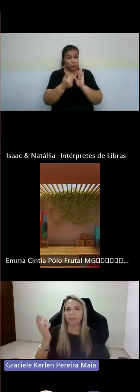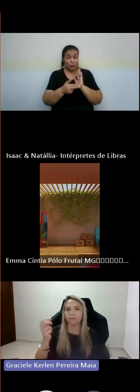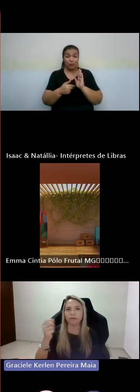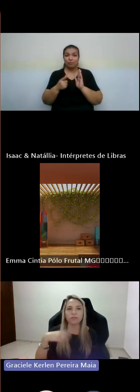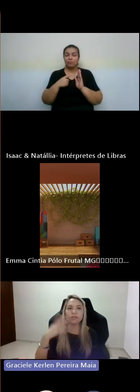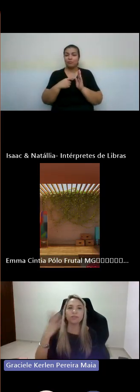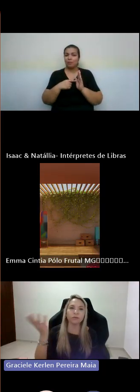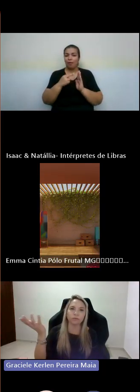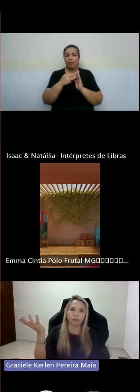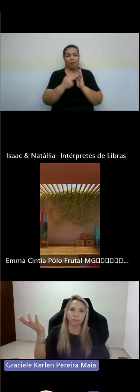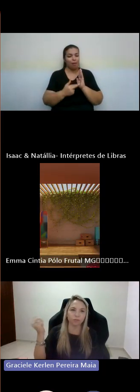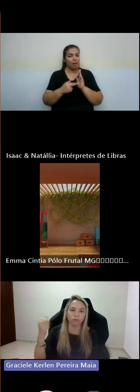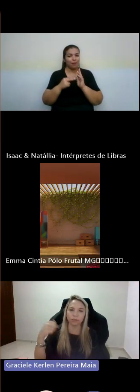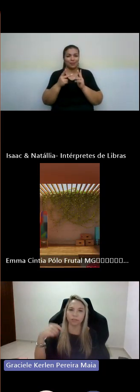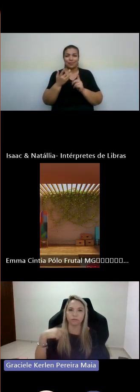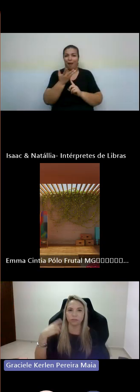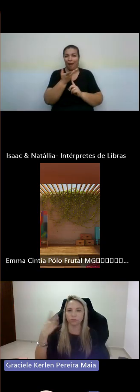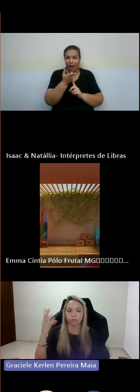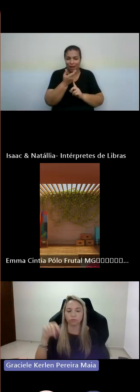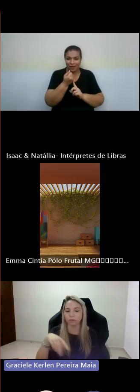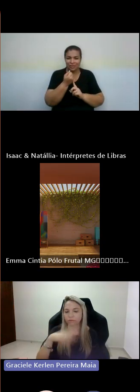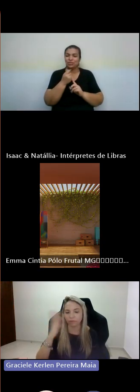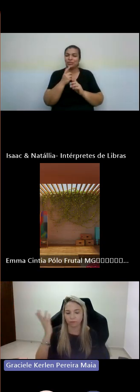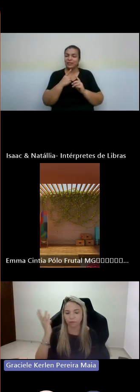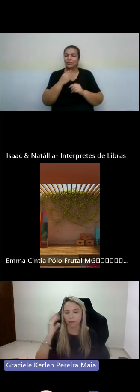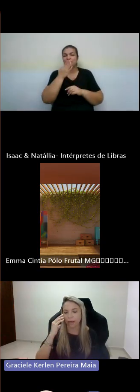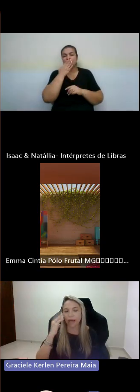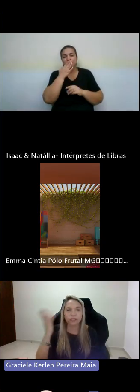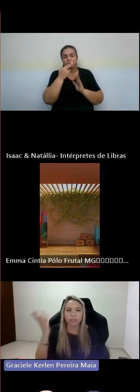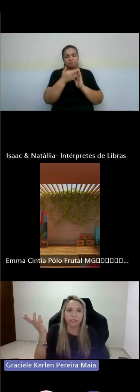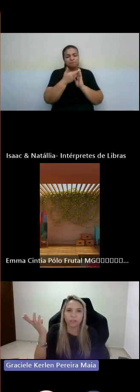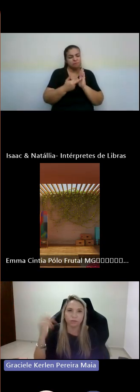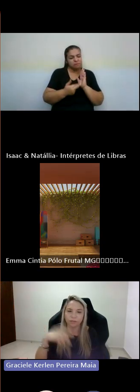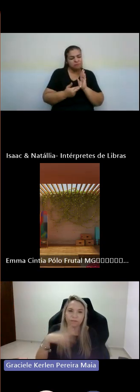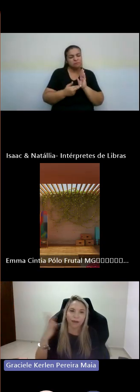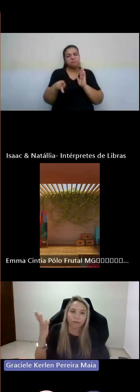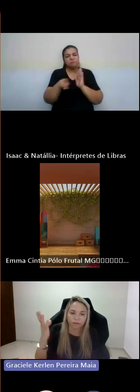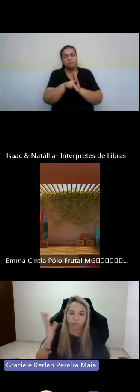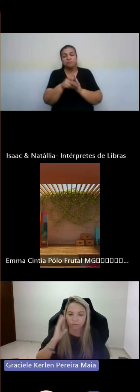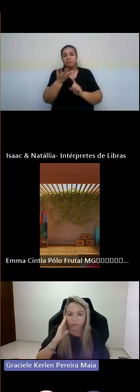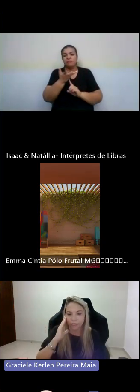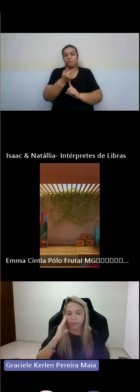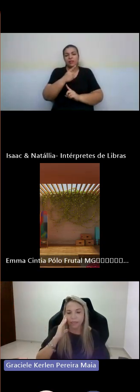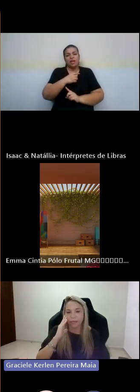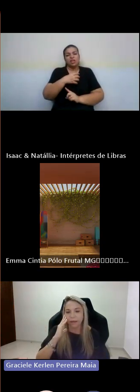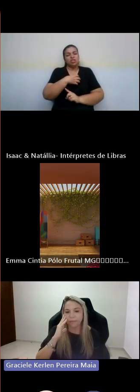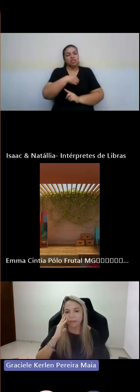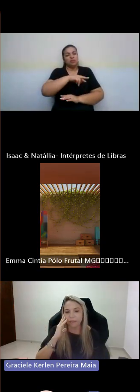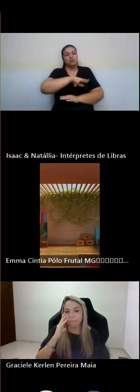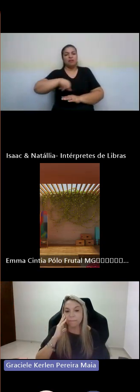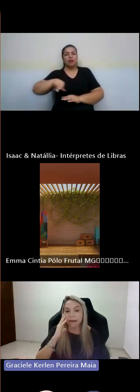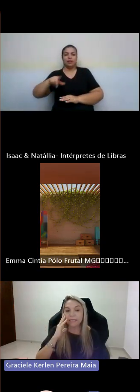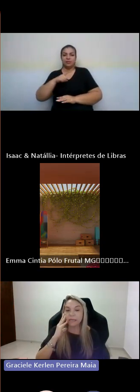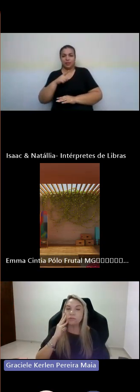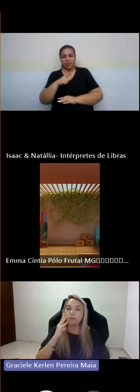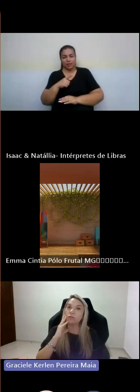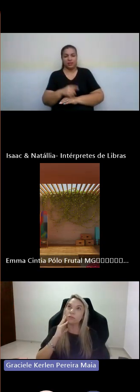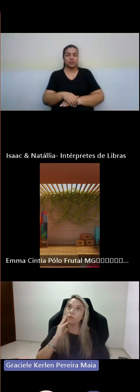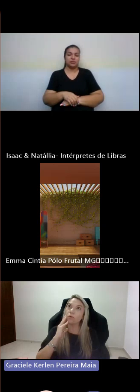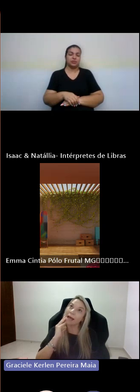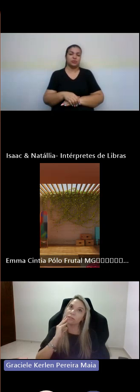na arte, vários estilos de pintura, de escultura, enfim. A arte é de estilo, tem vários estilos. Mas